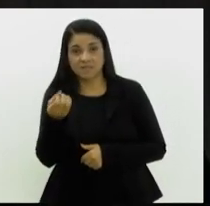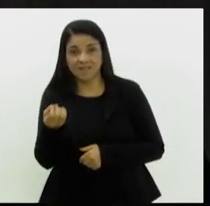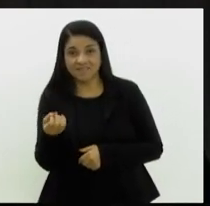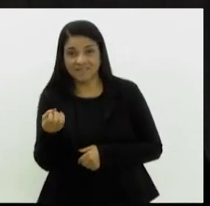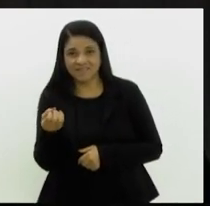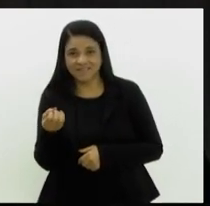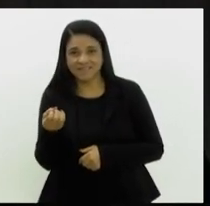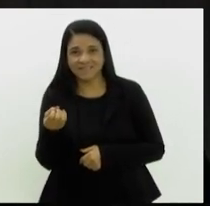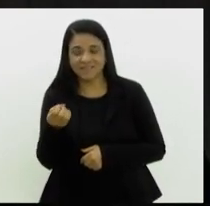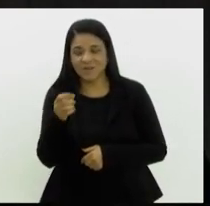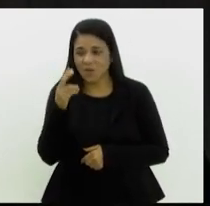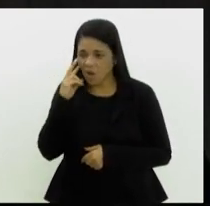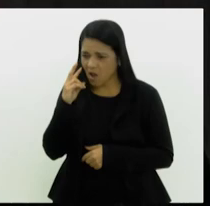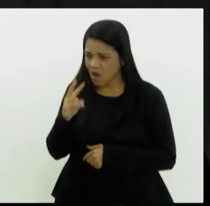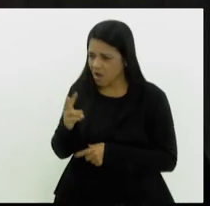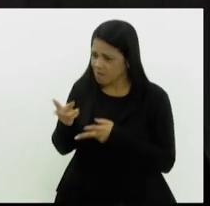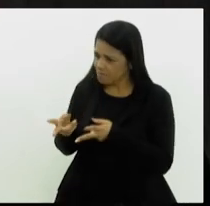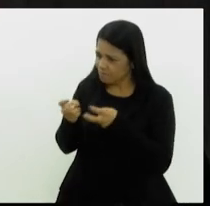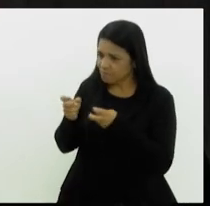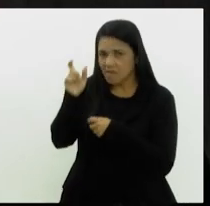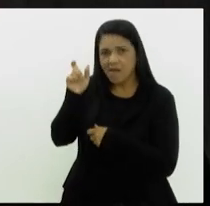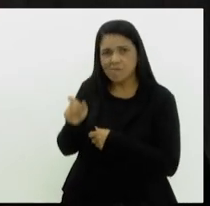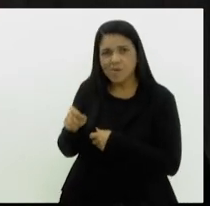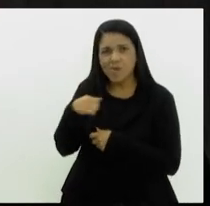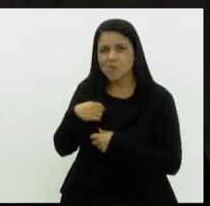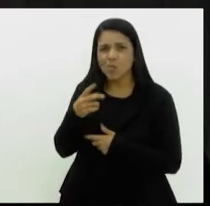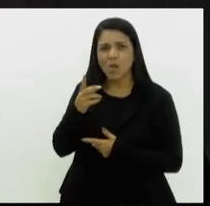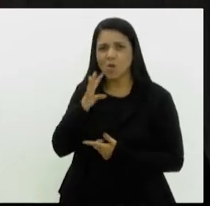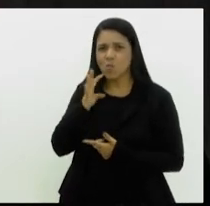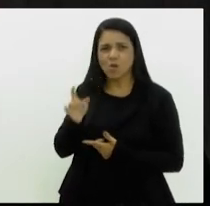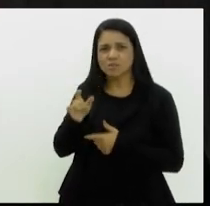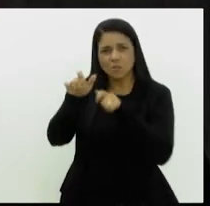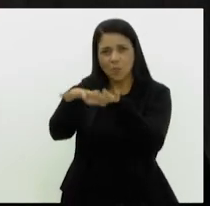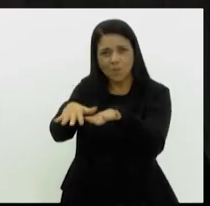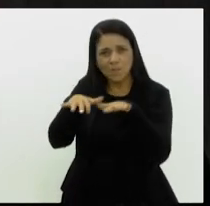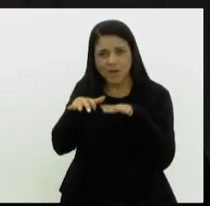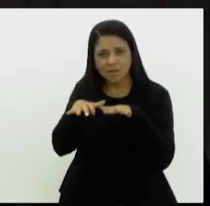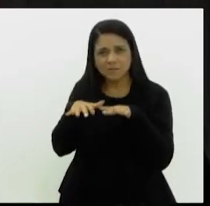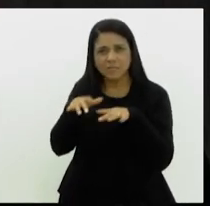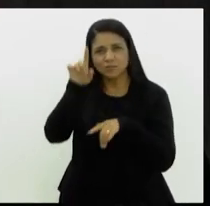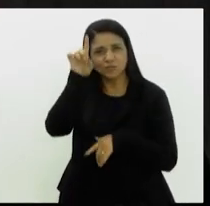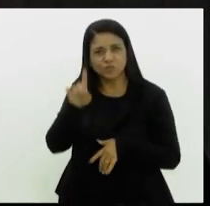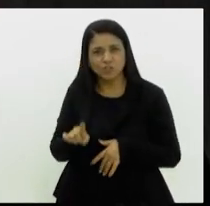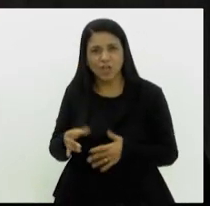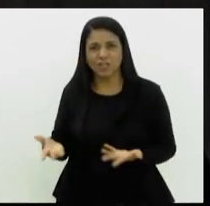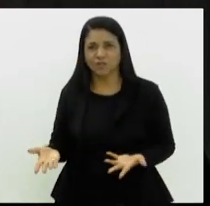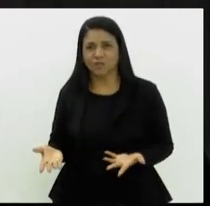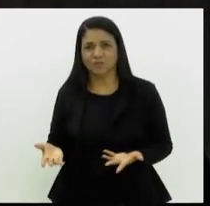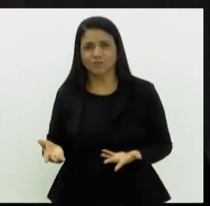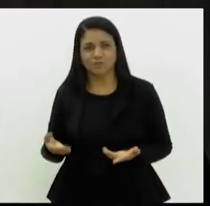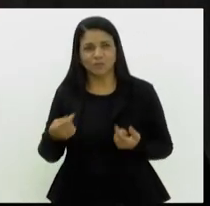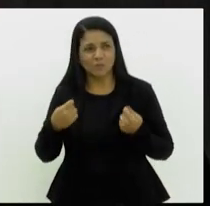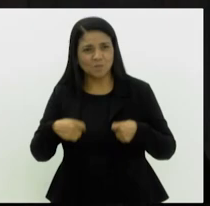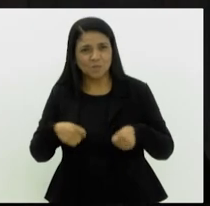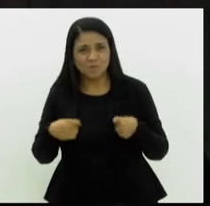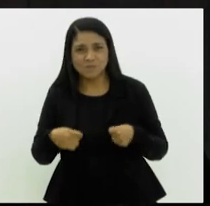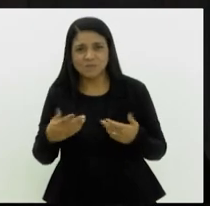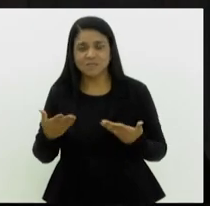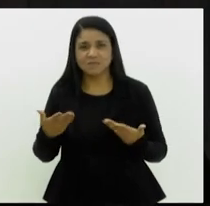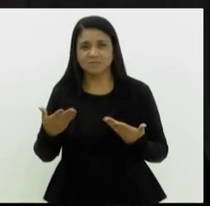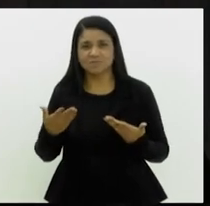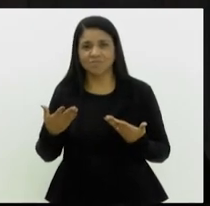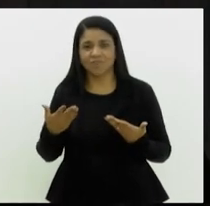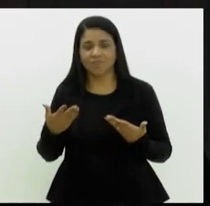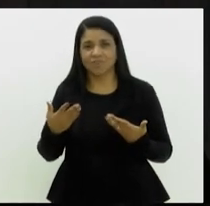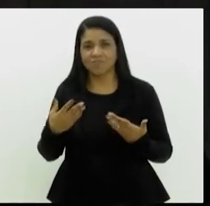são reconhecidas como parlamentares nos seus direitos, de serem reconhecidas nas suas necessidades fisiológicas, de ter